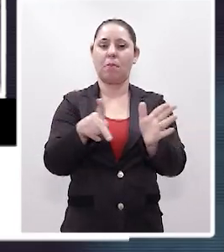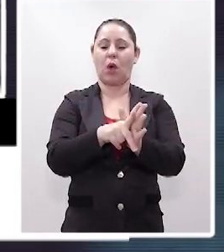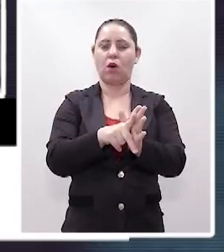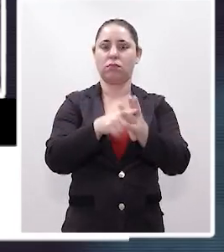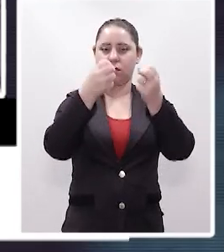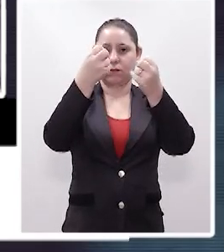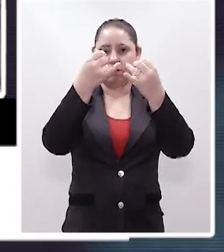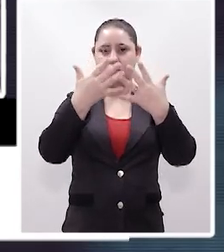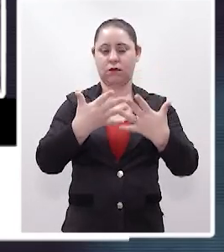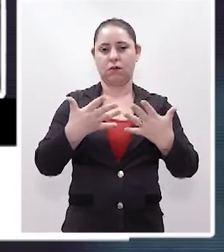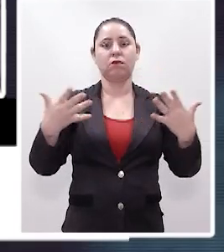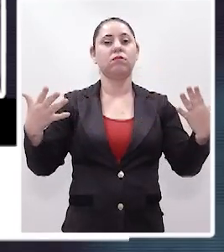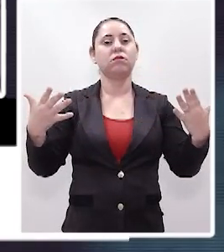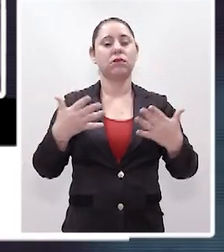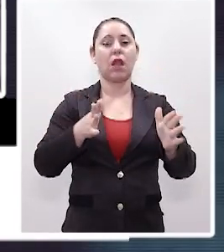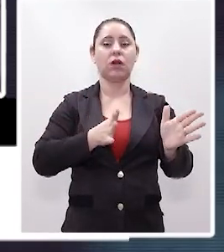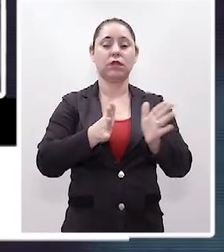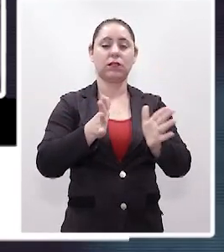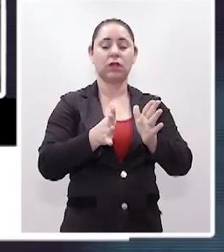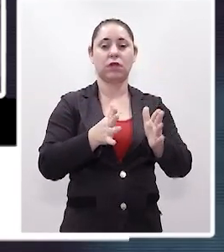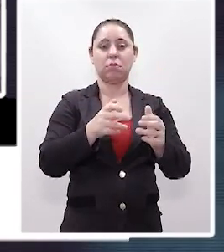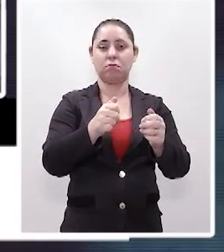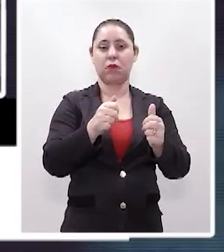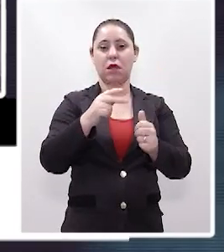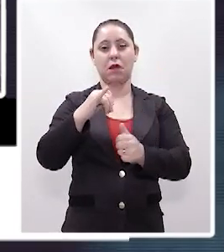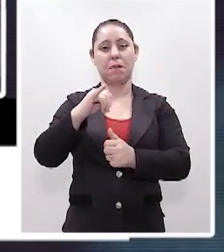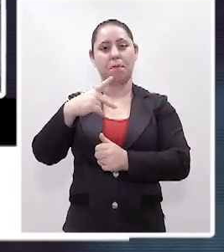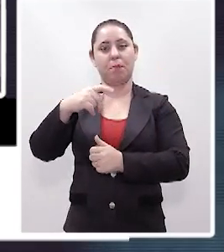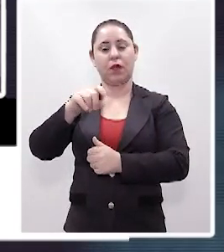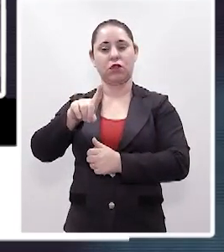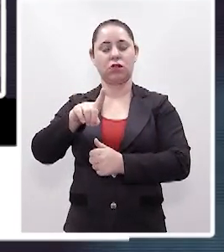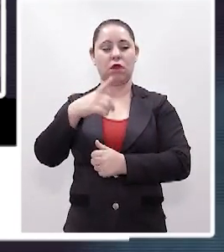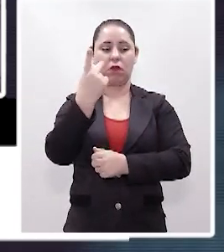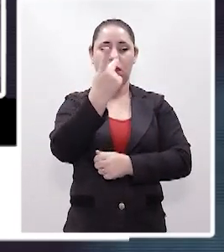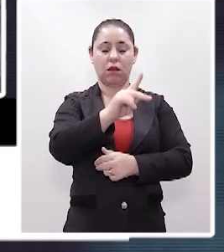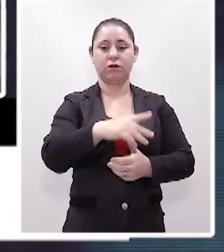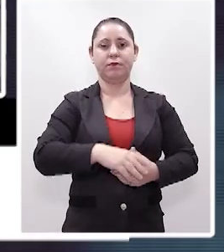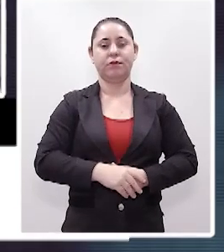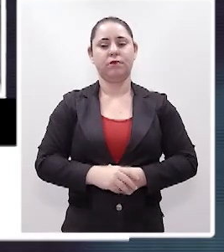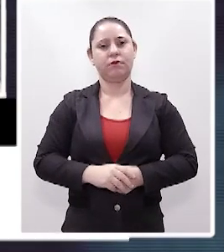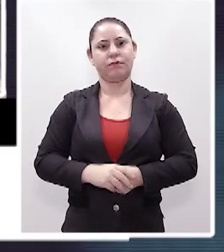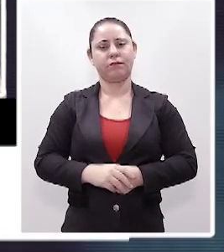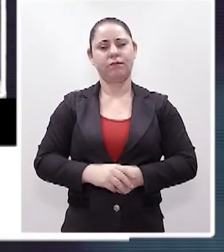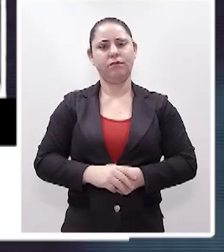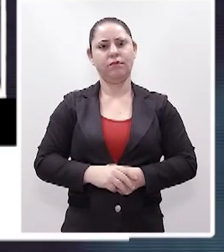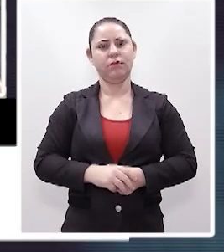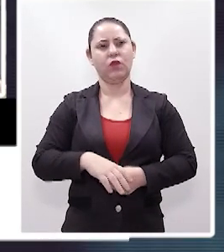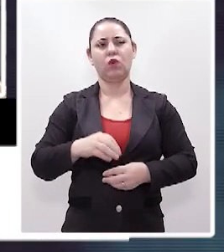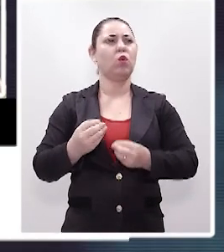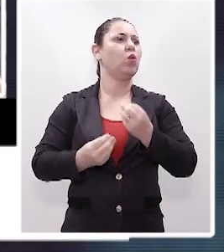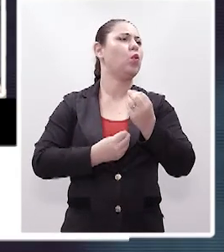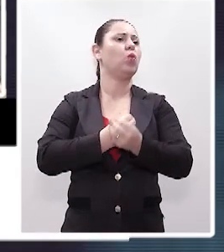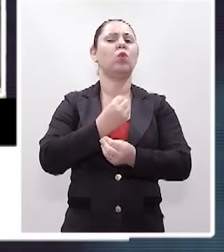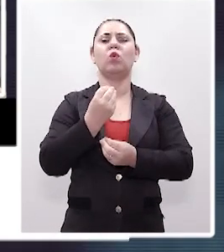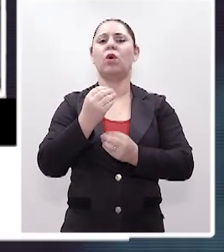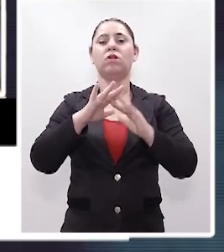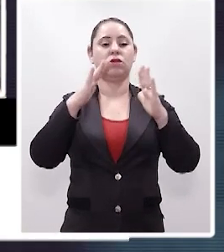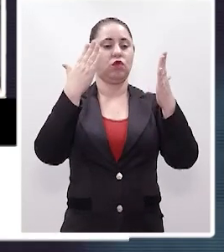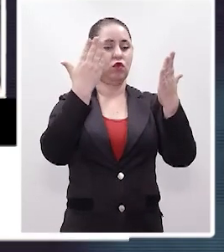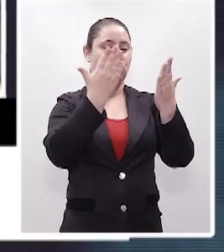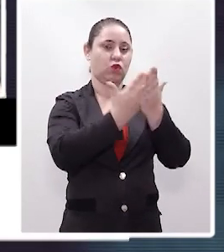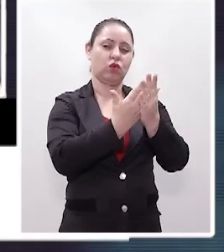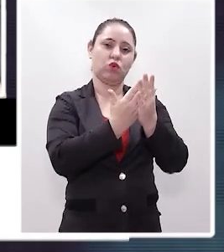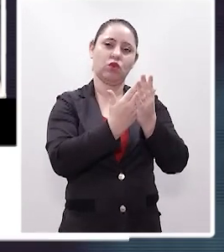ao que eu contei aqui, que eu acessei o iPad dela, e assim, o quanto a